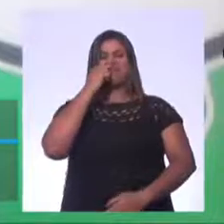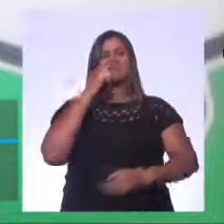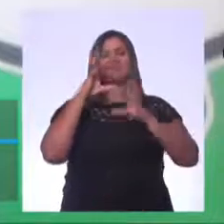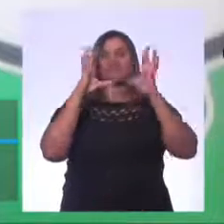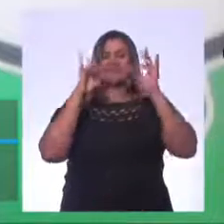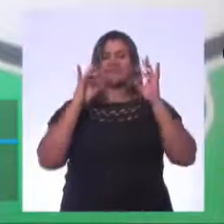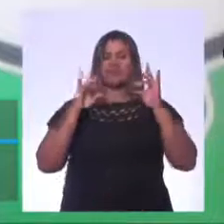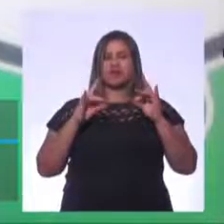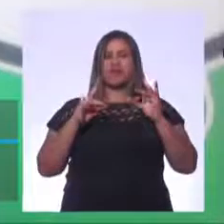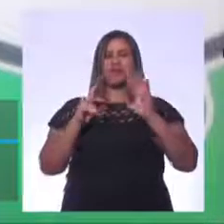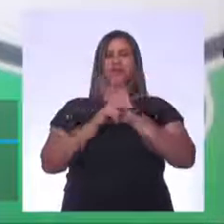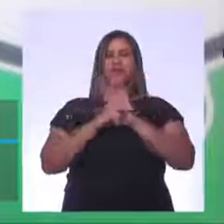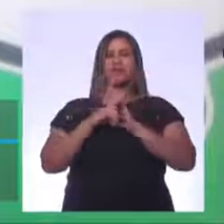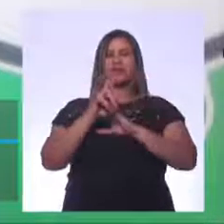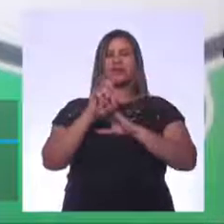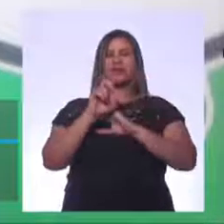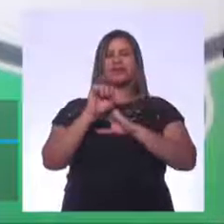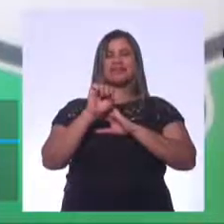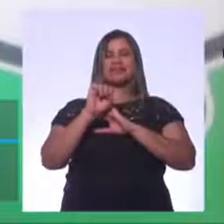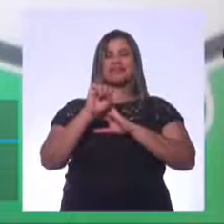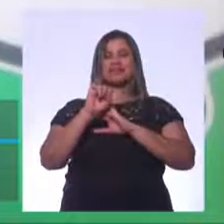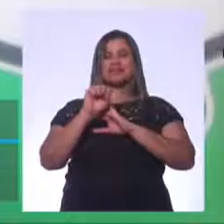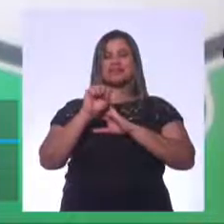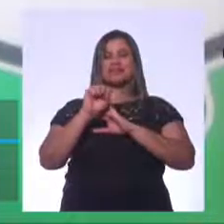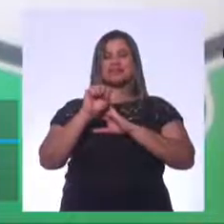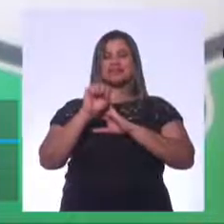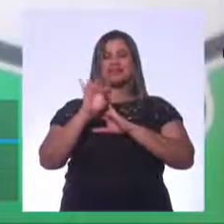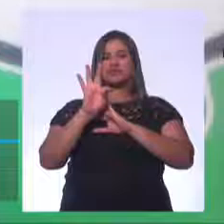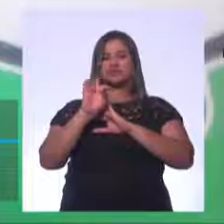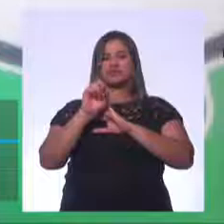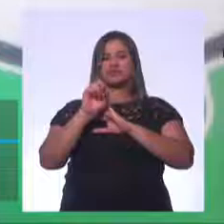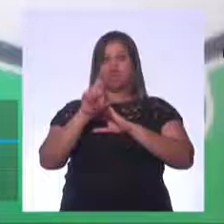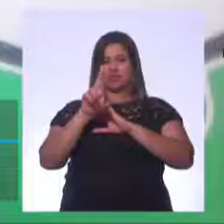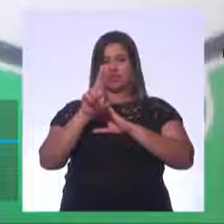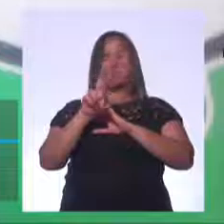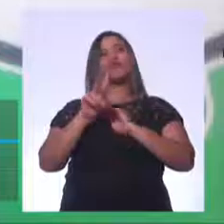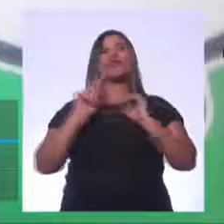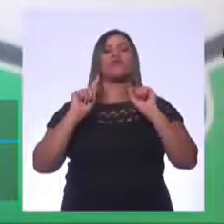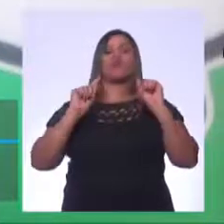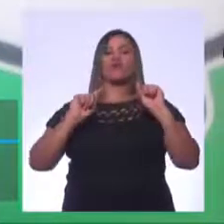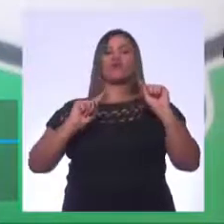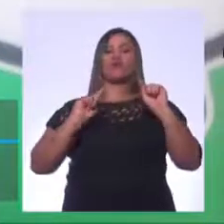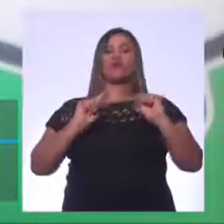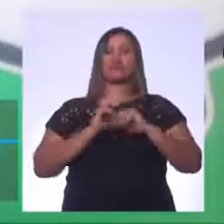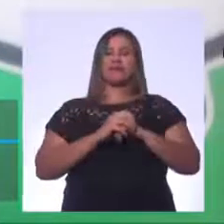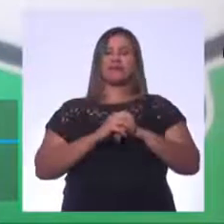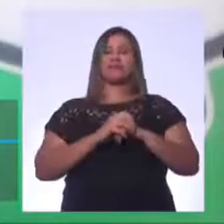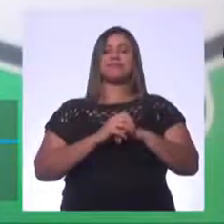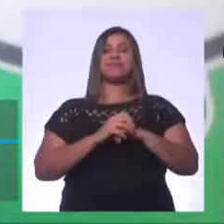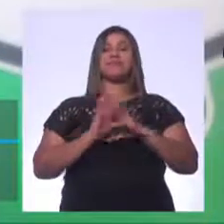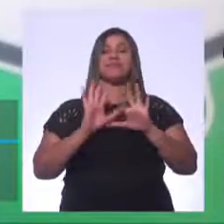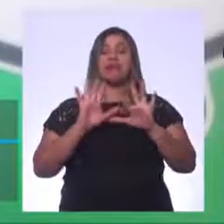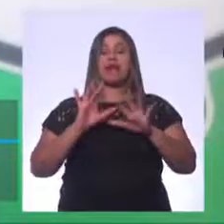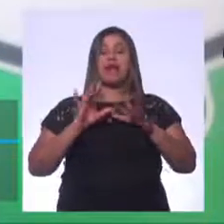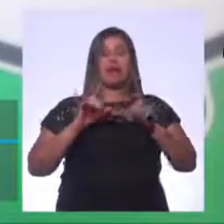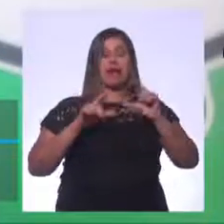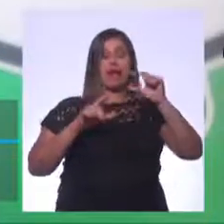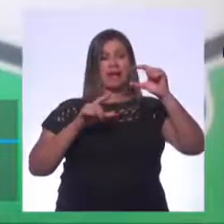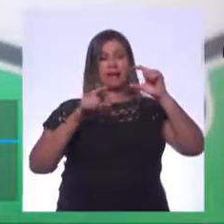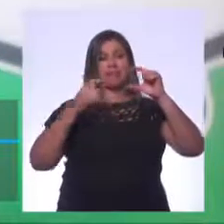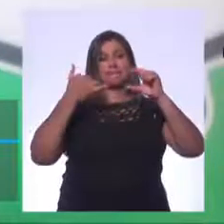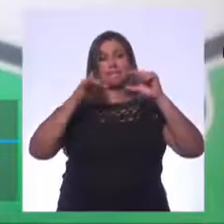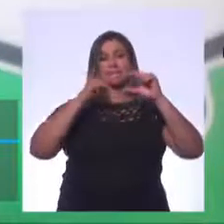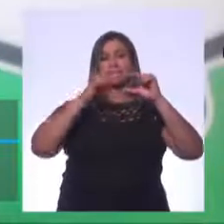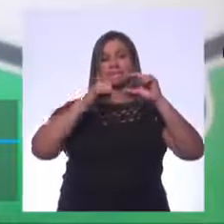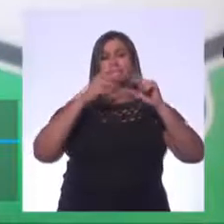detalhe aí a respeito do resistor, deixando claro assim, no caso, as pilhas somavam